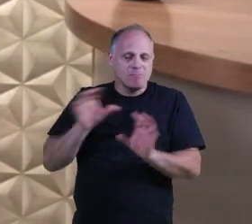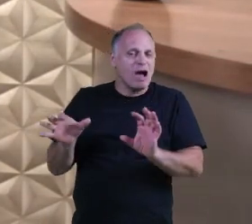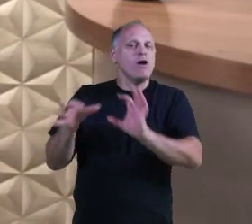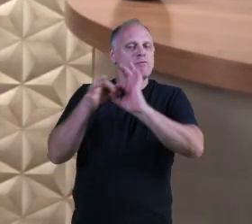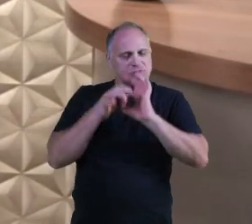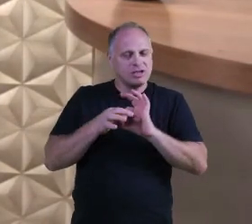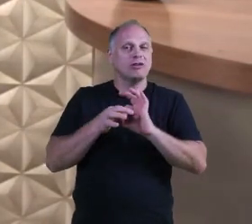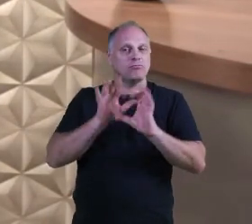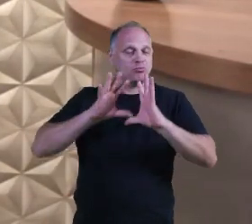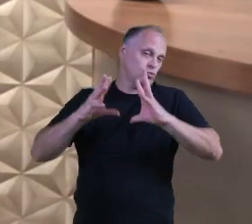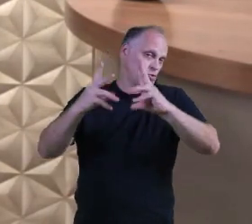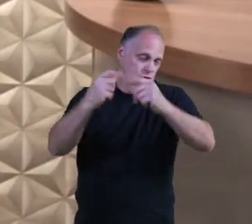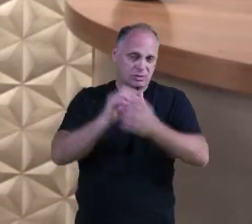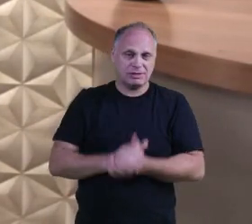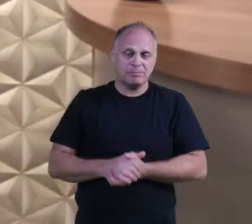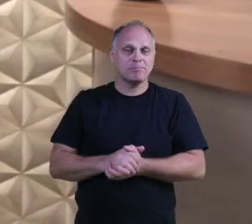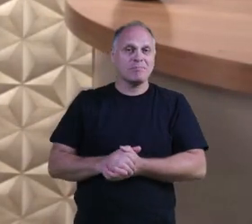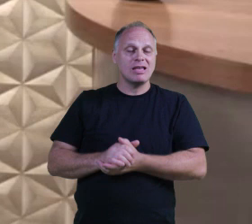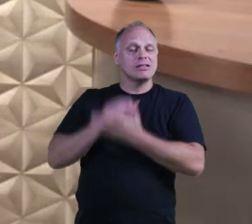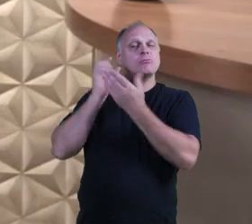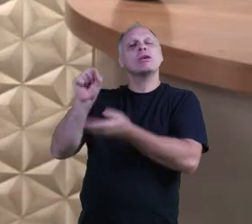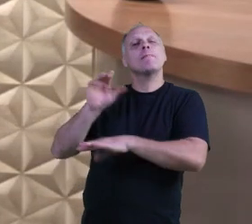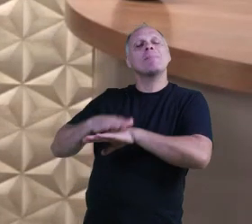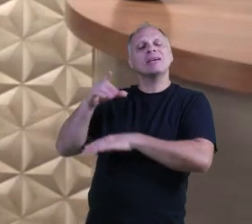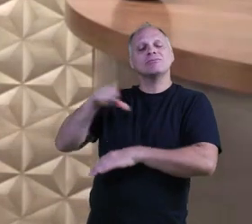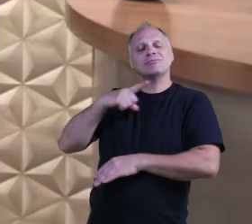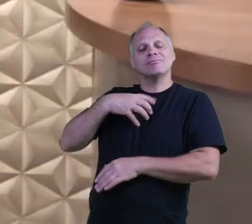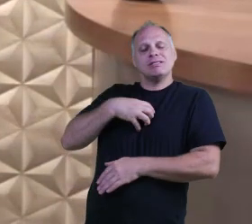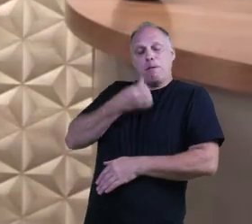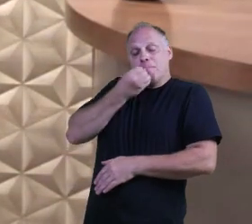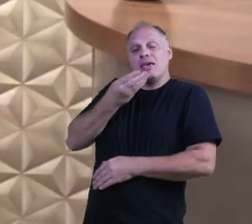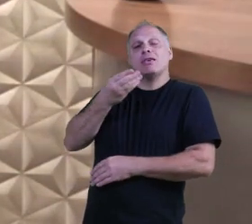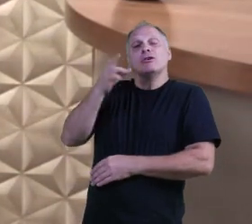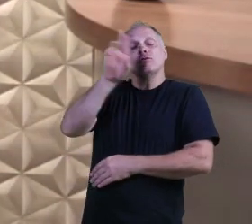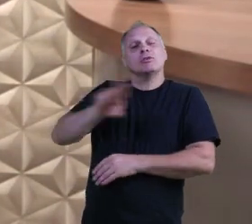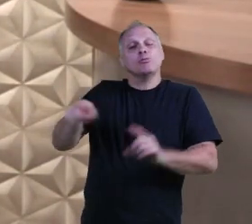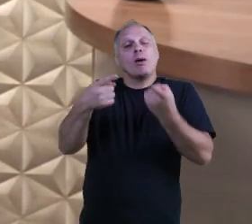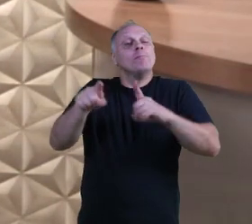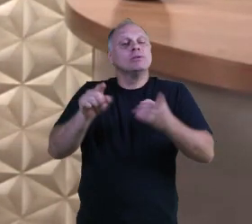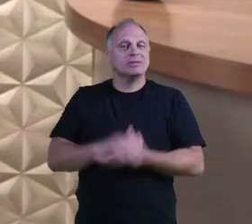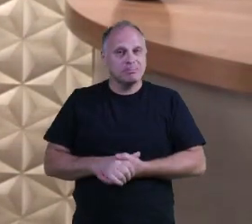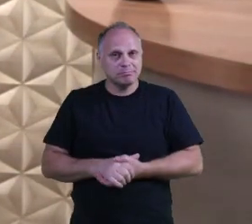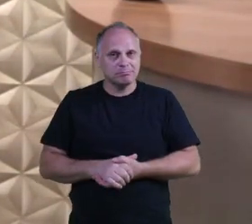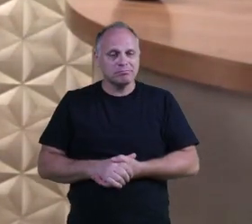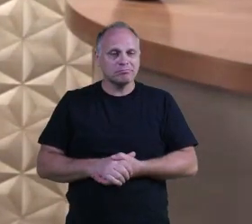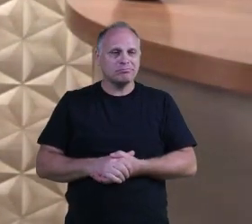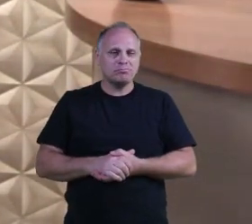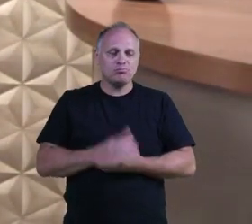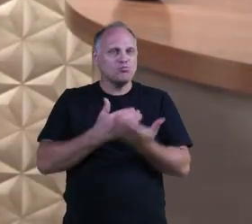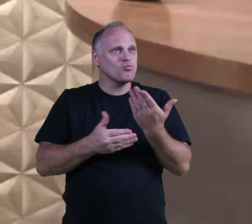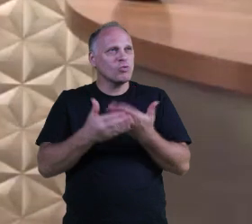uma falta disso, né? Então, eu acho que isso está em nós, até os mais velhos, de